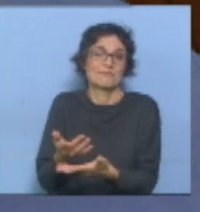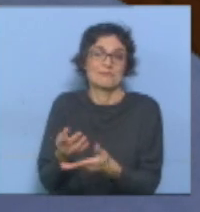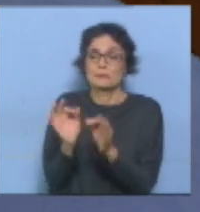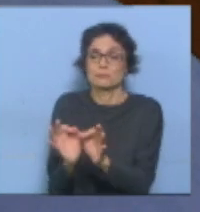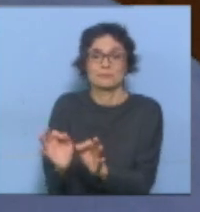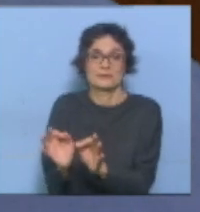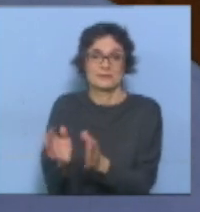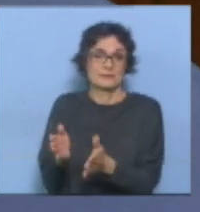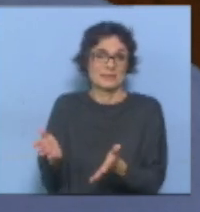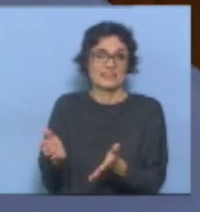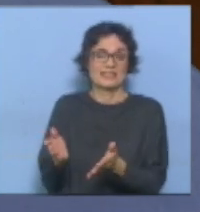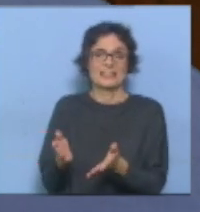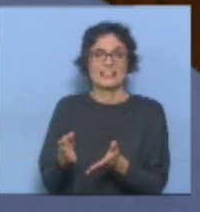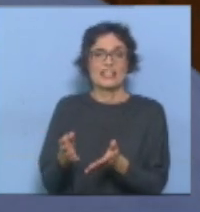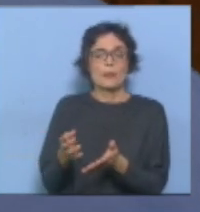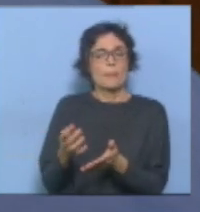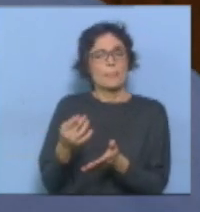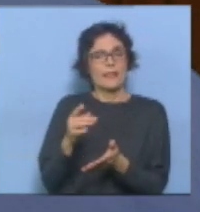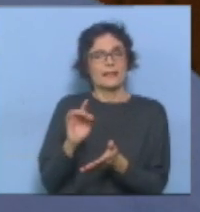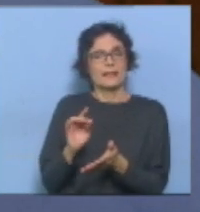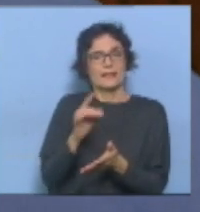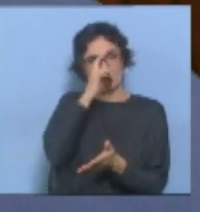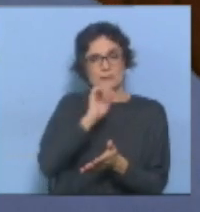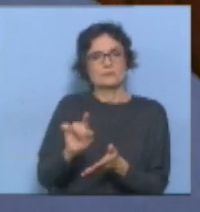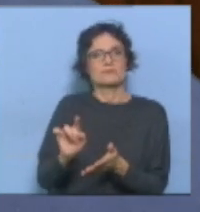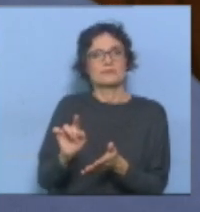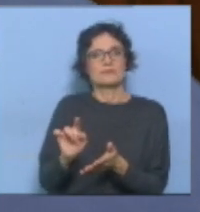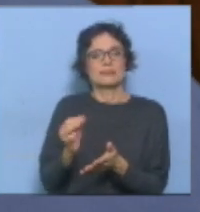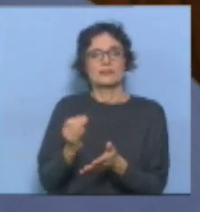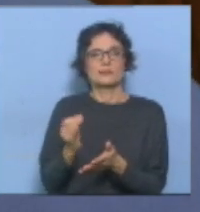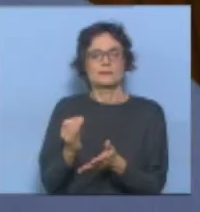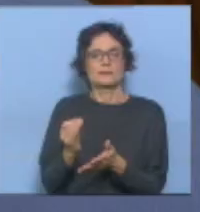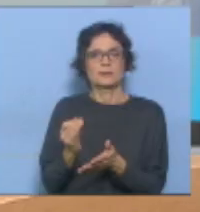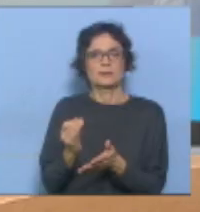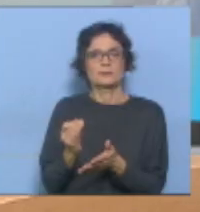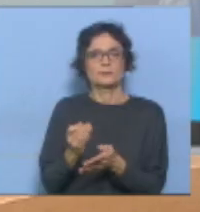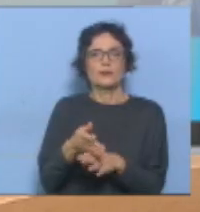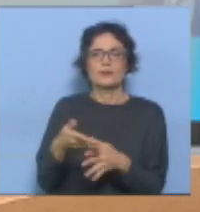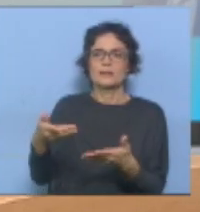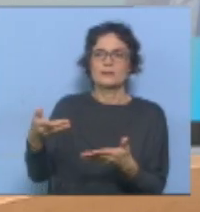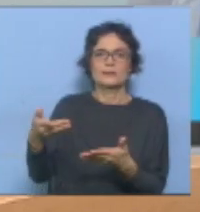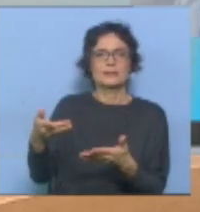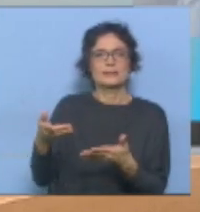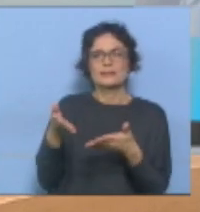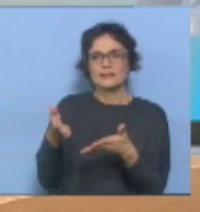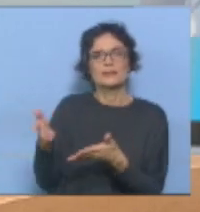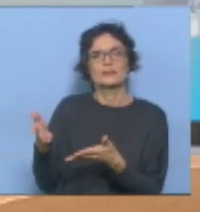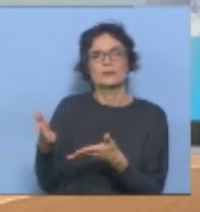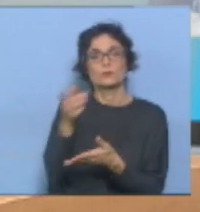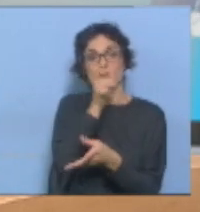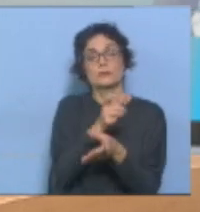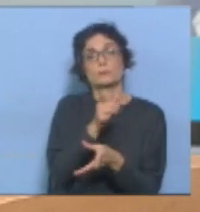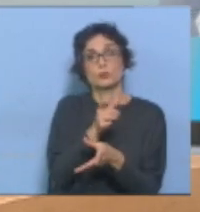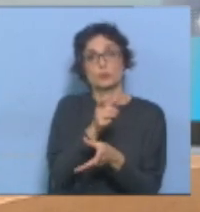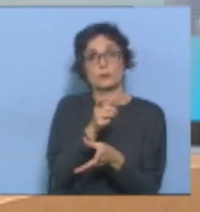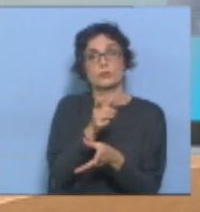não... Depois ele... Depois, com a ajuda também, e muito importante, de pessoas que sabem